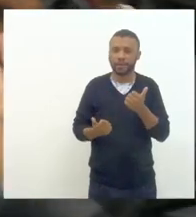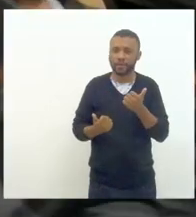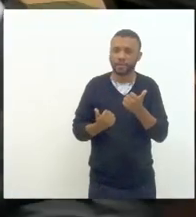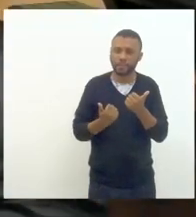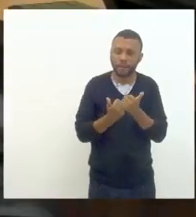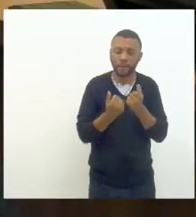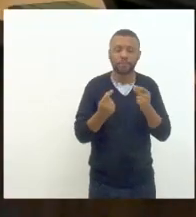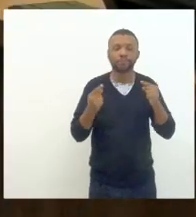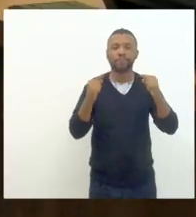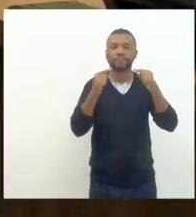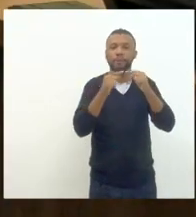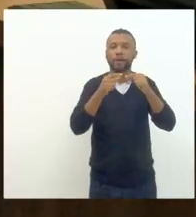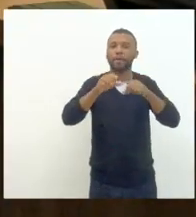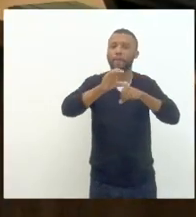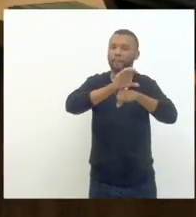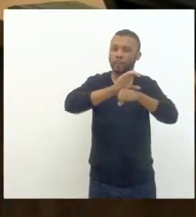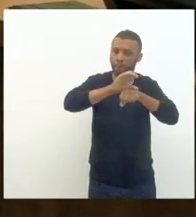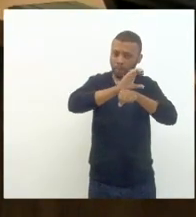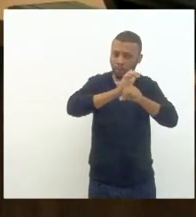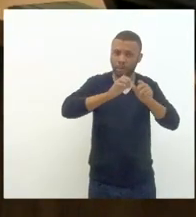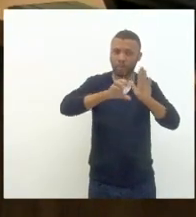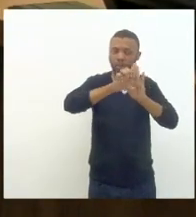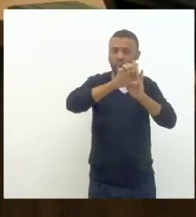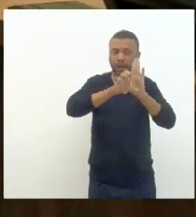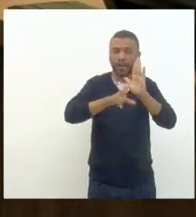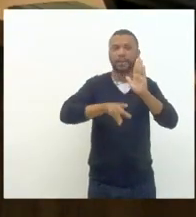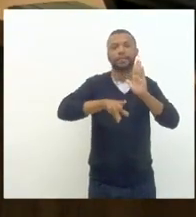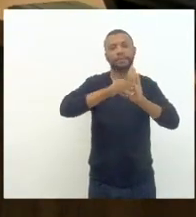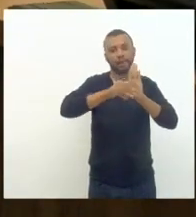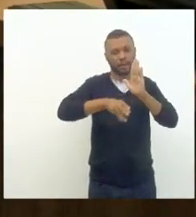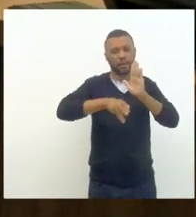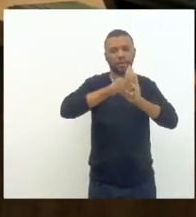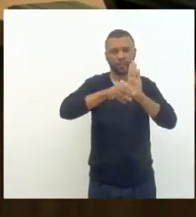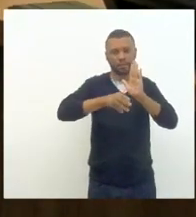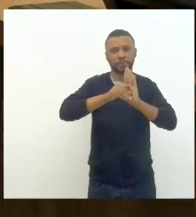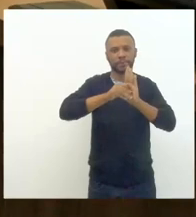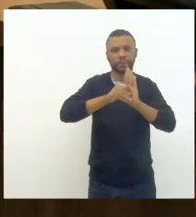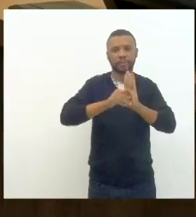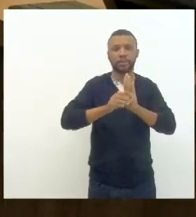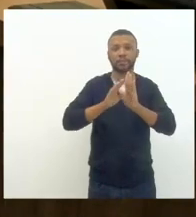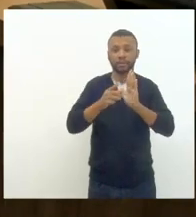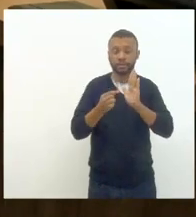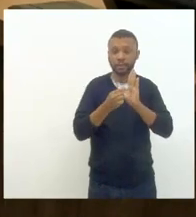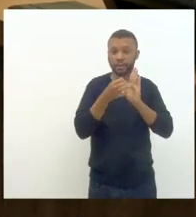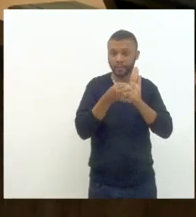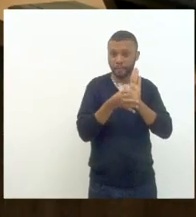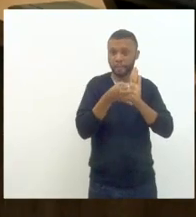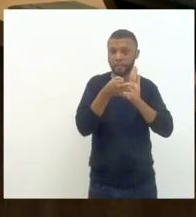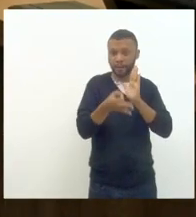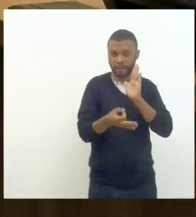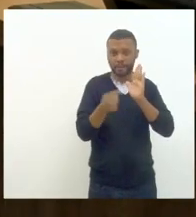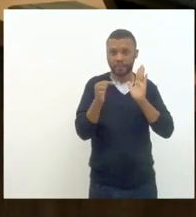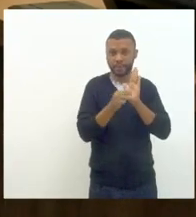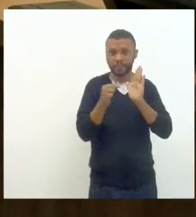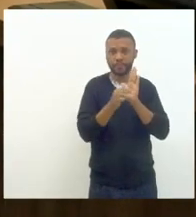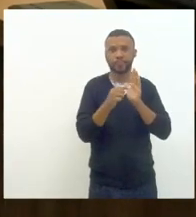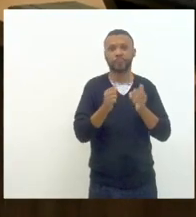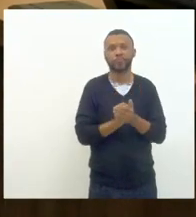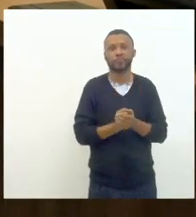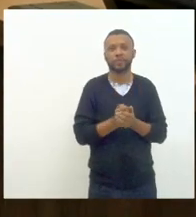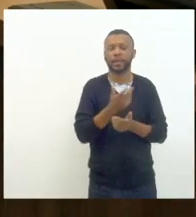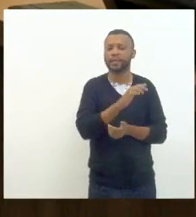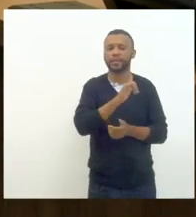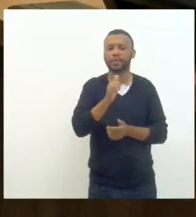pela constitucionalidade com emendas. E neste parecer, ela procurou